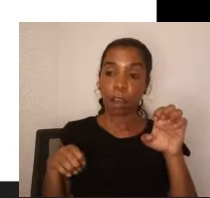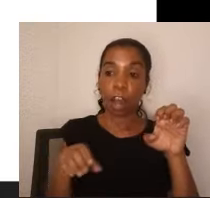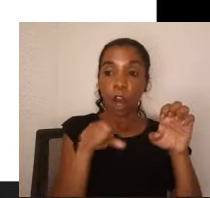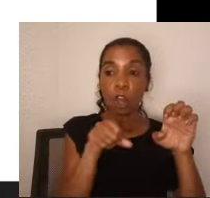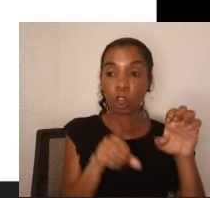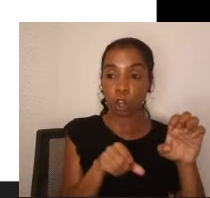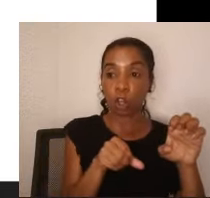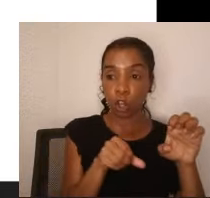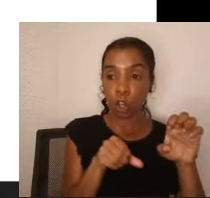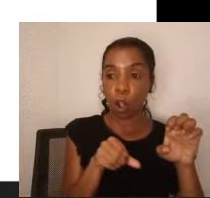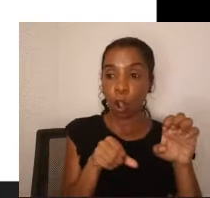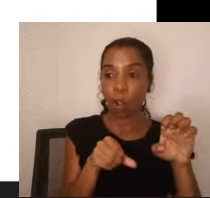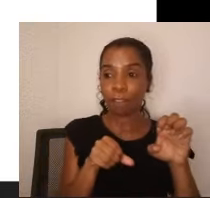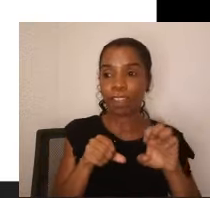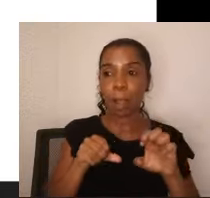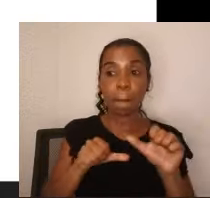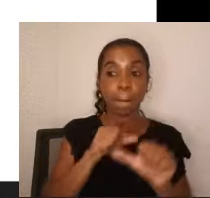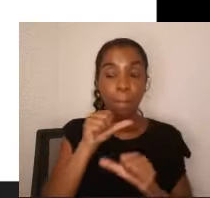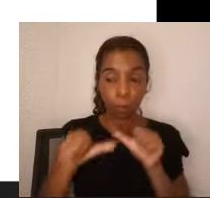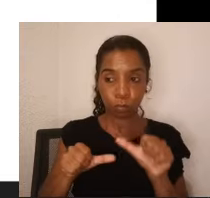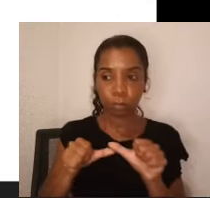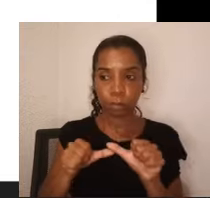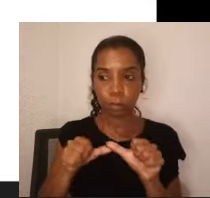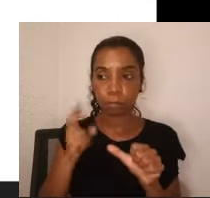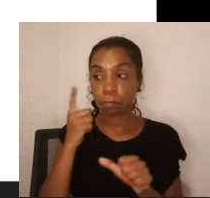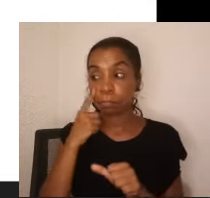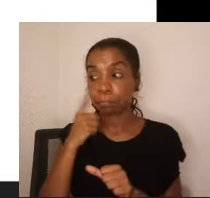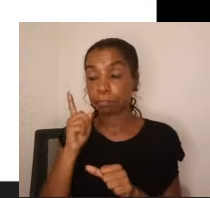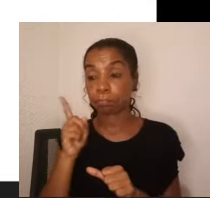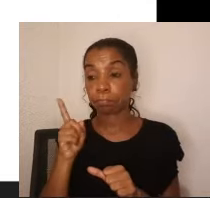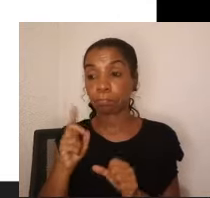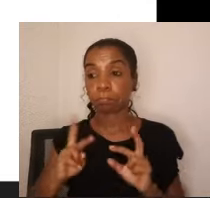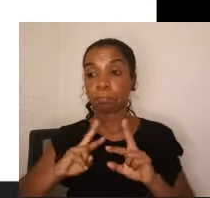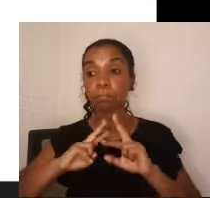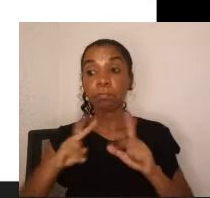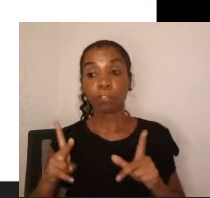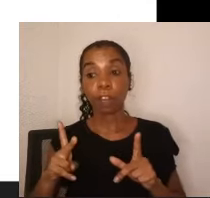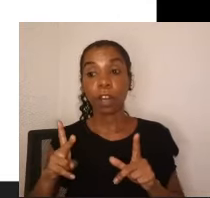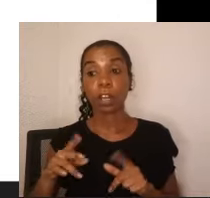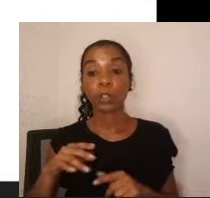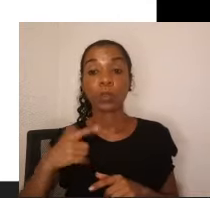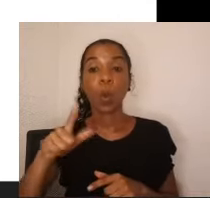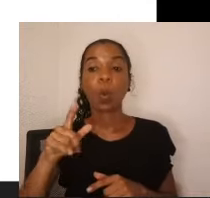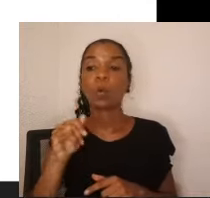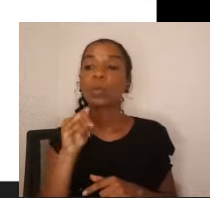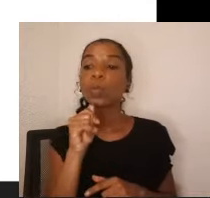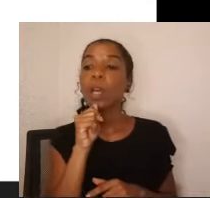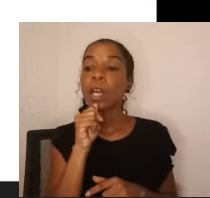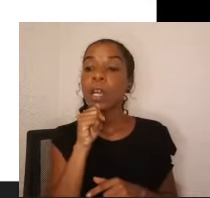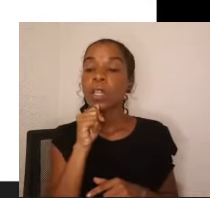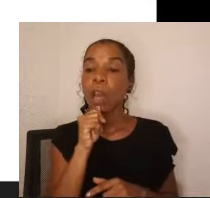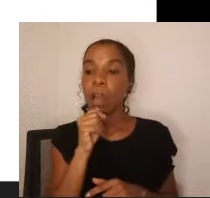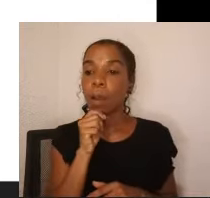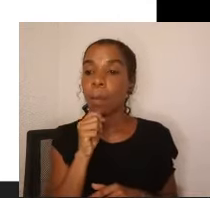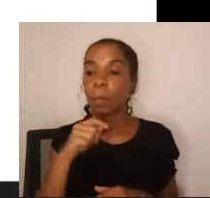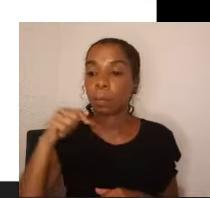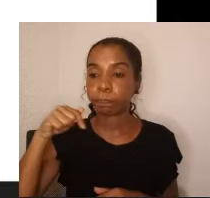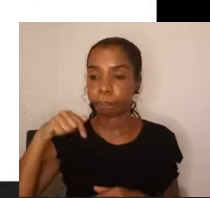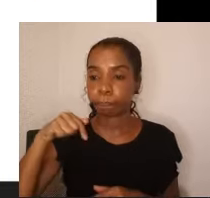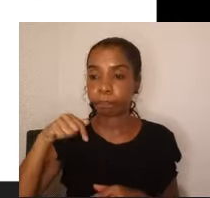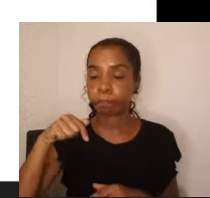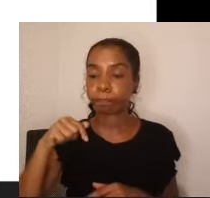o comportamento da função muda, né? Diferente desse outro exemplo aqui, à esquerda do